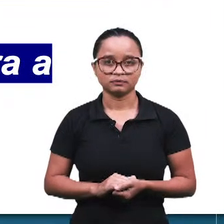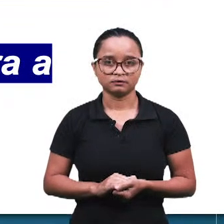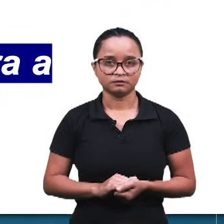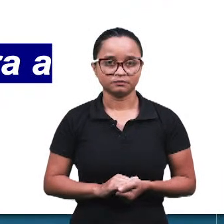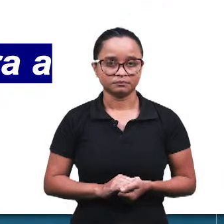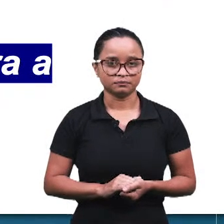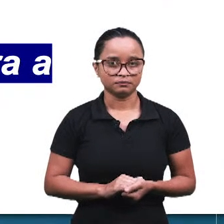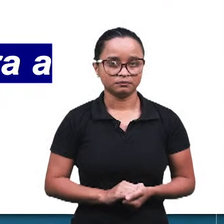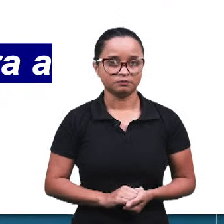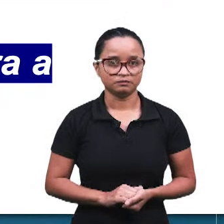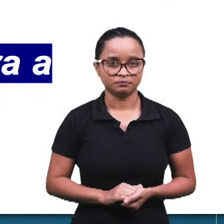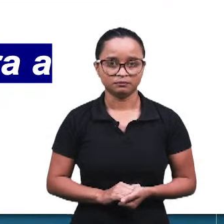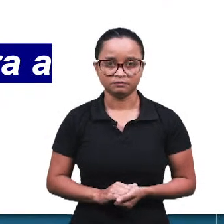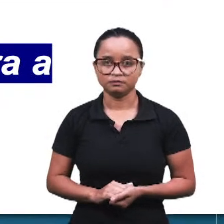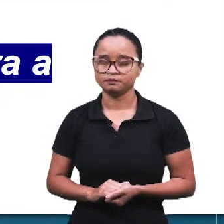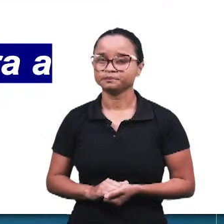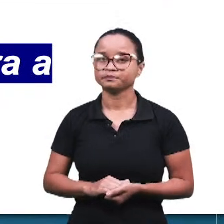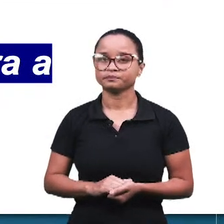a esta